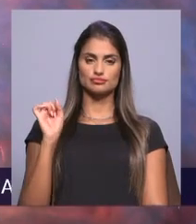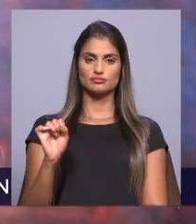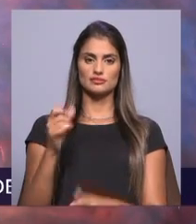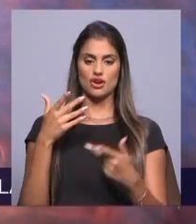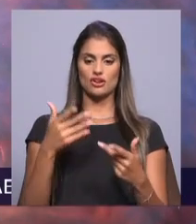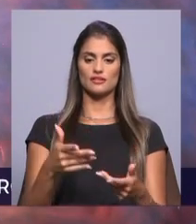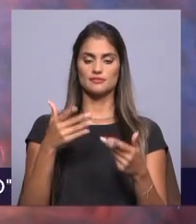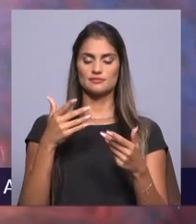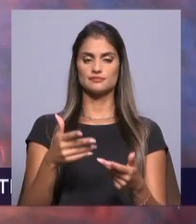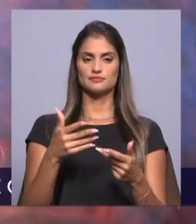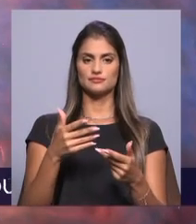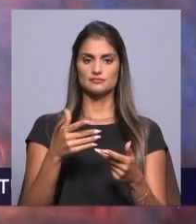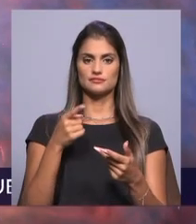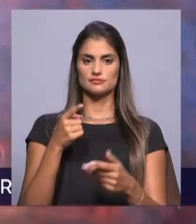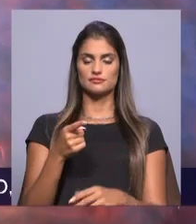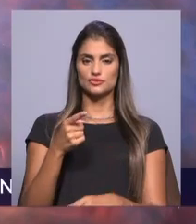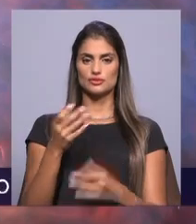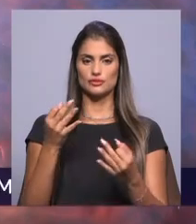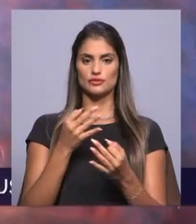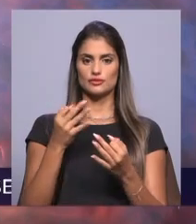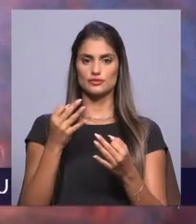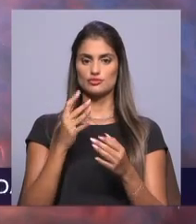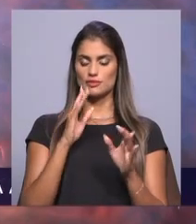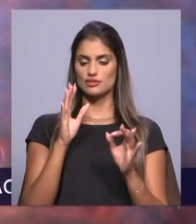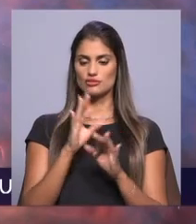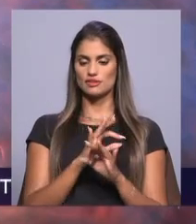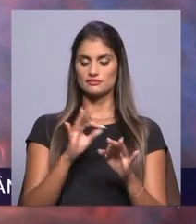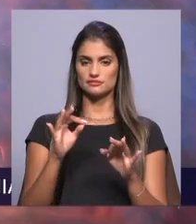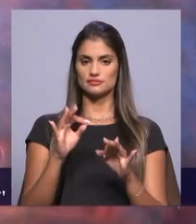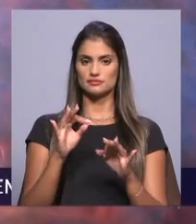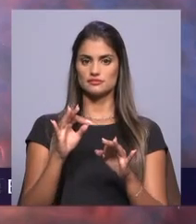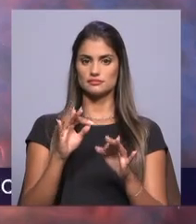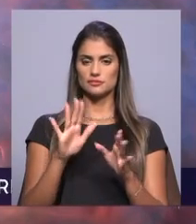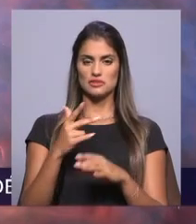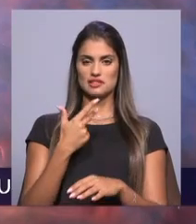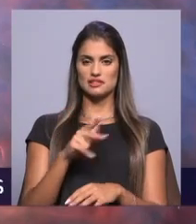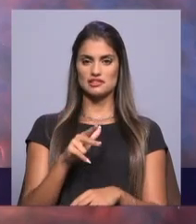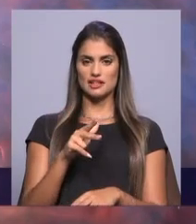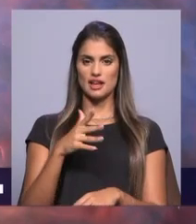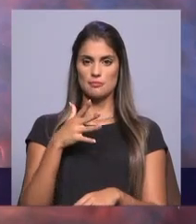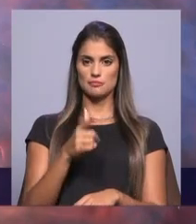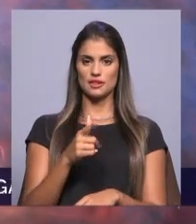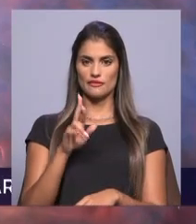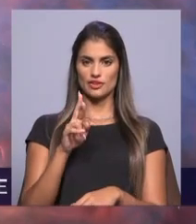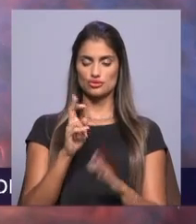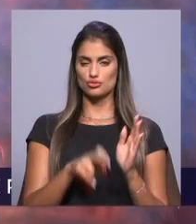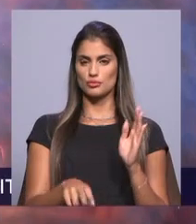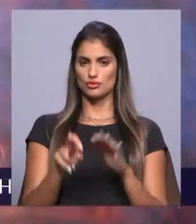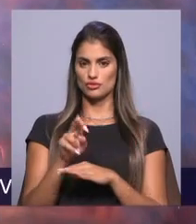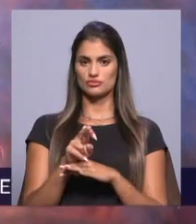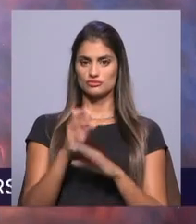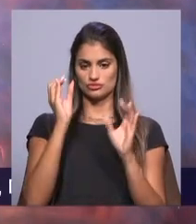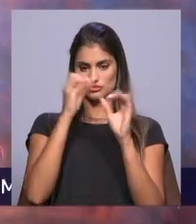contemporânea. Mas este James Webb é, de facto, uma máquina absolutamente extraordinária. Olha, é cerca de 100 a 1000 vezes superior aos